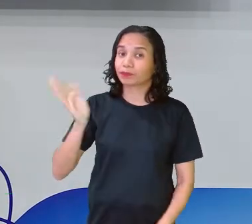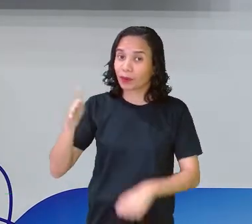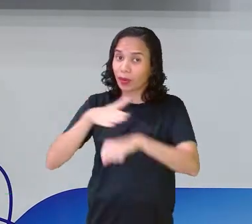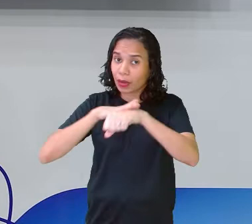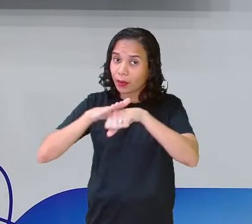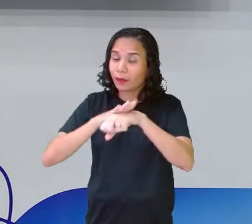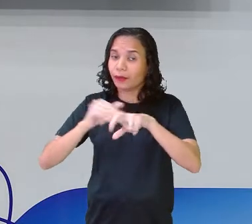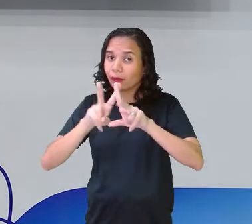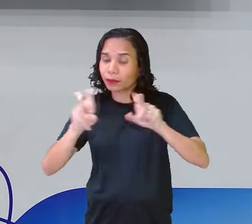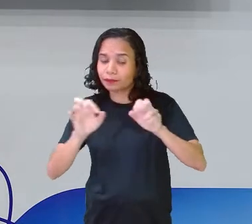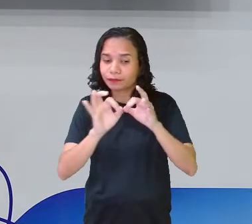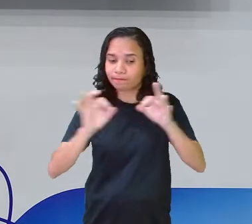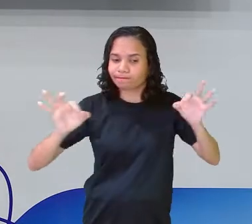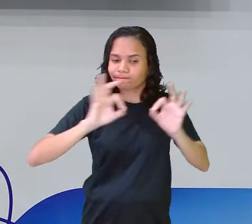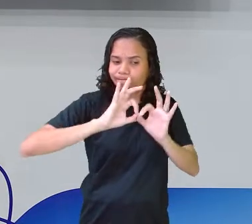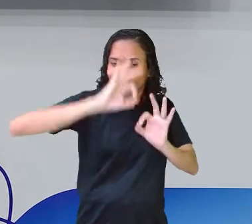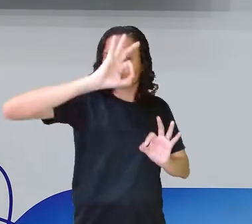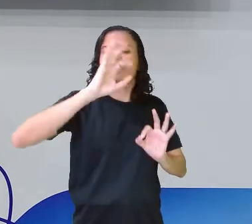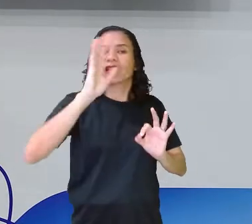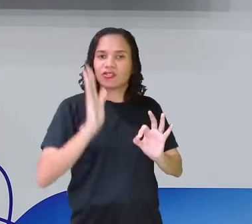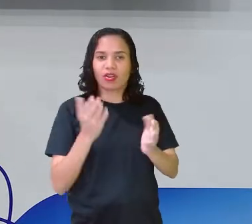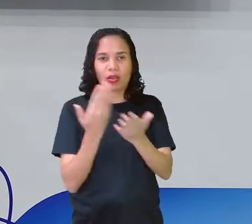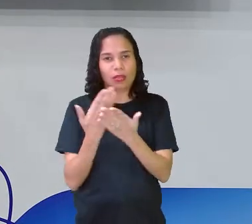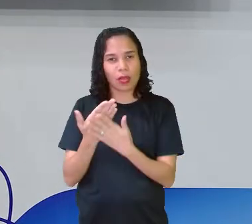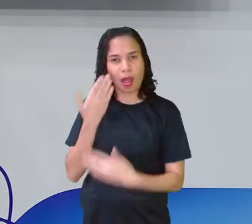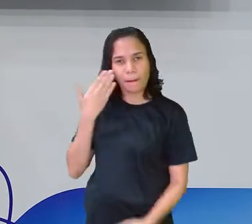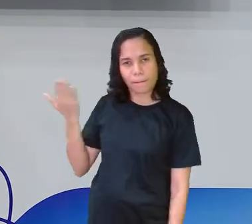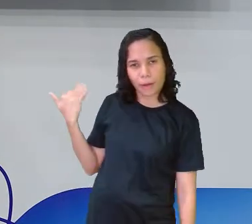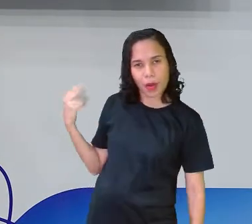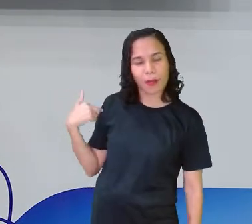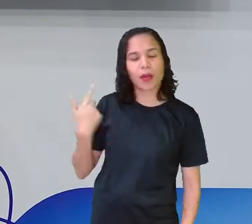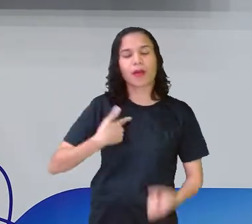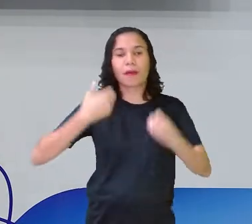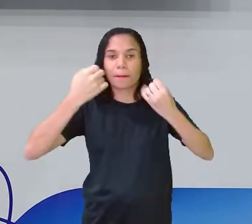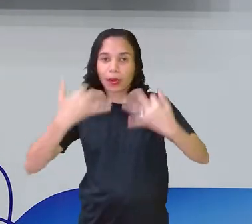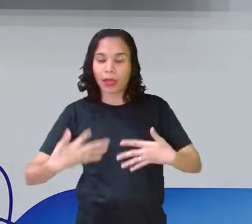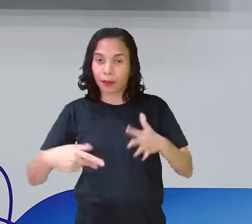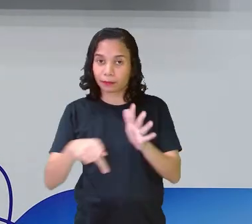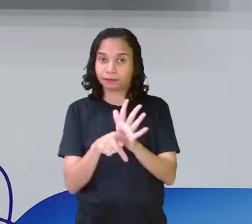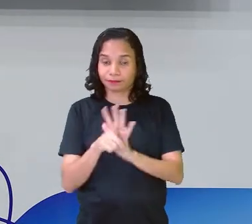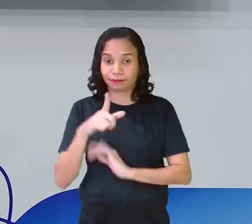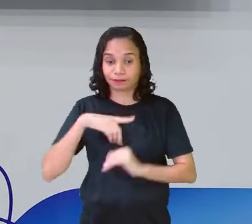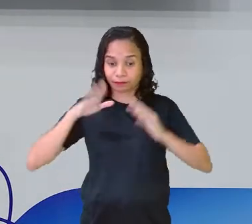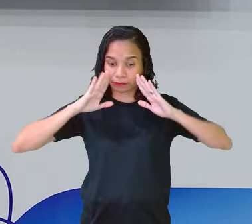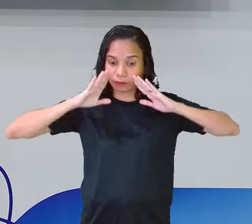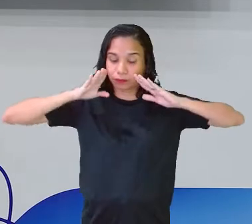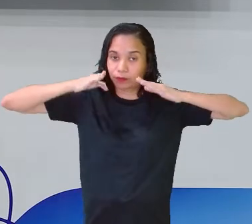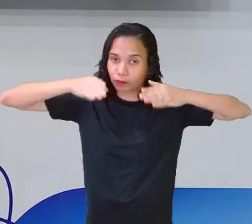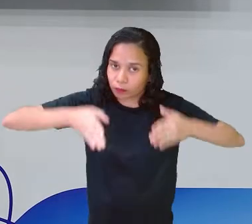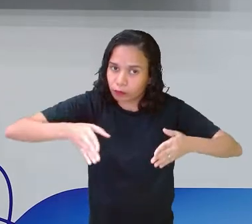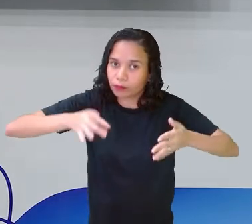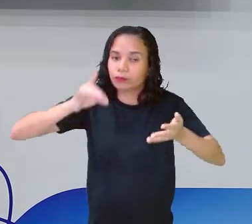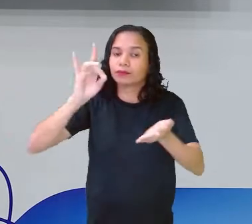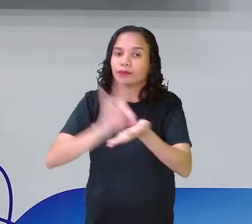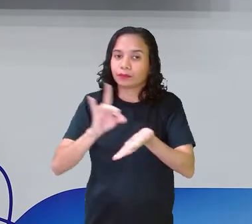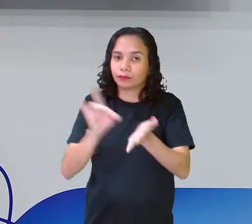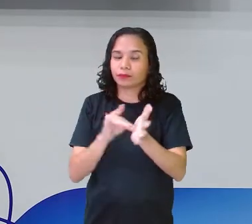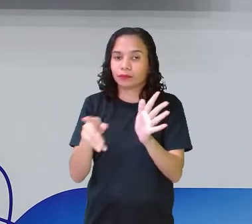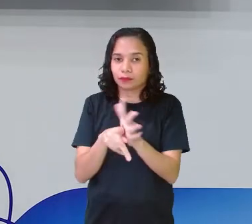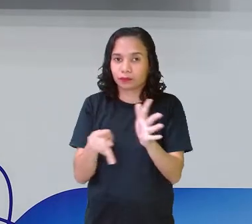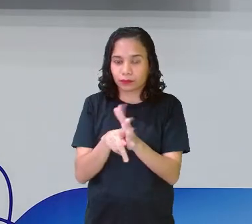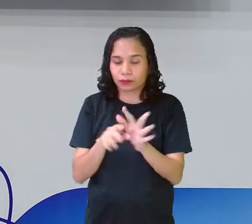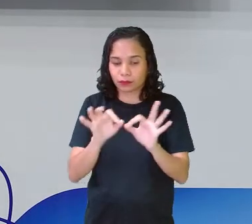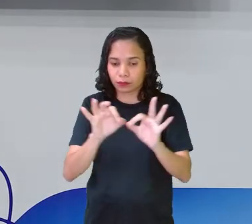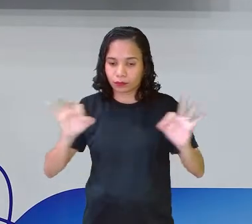bastante sobre medidas de comprimento, né? Na última aula que eu falei de grandezas e medidas, eu foquei bastante em medidas